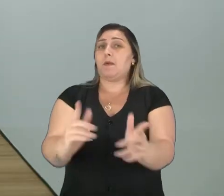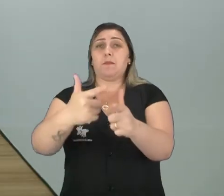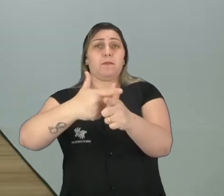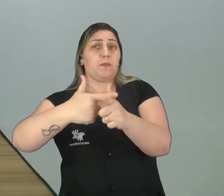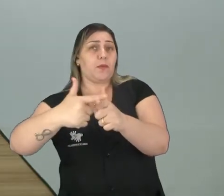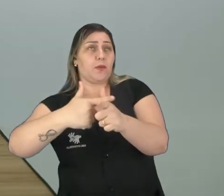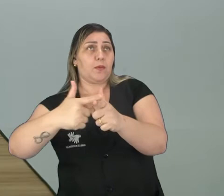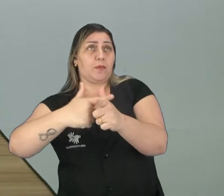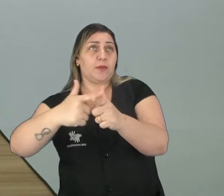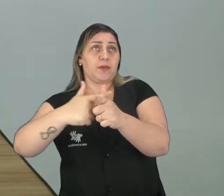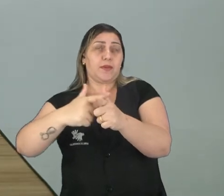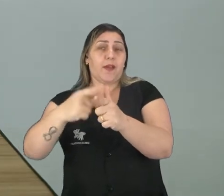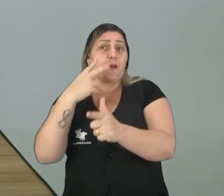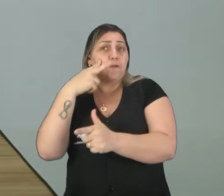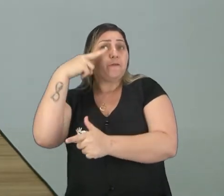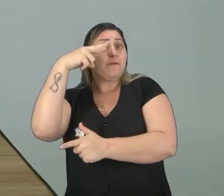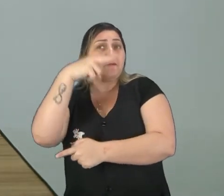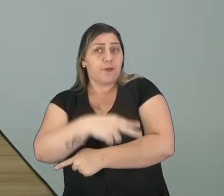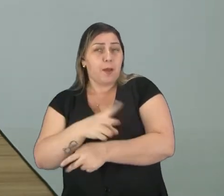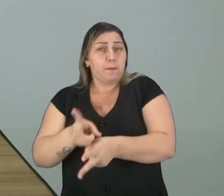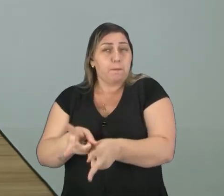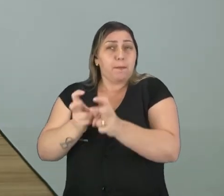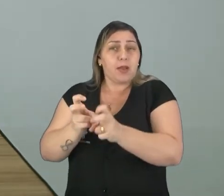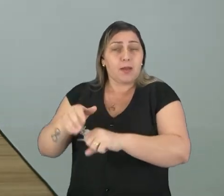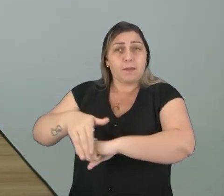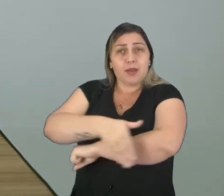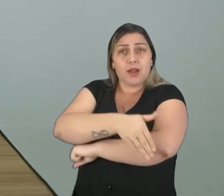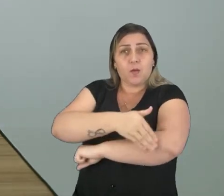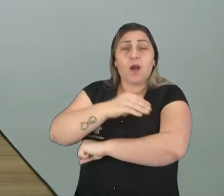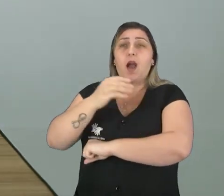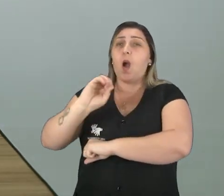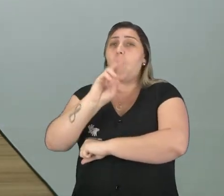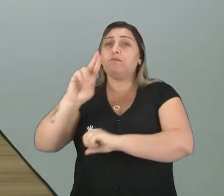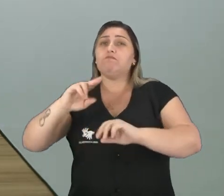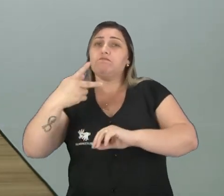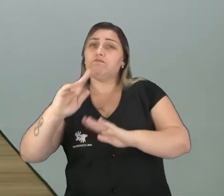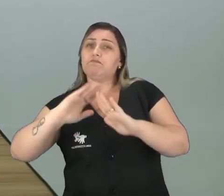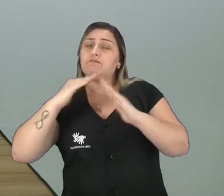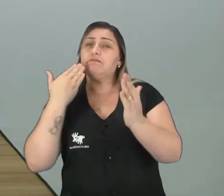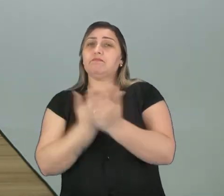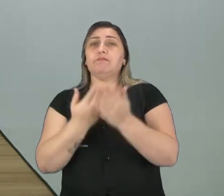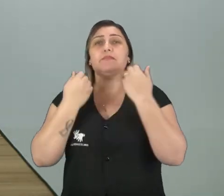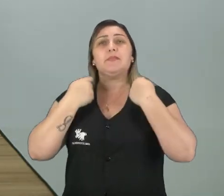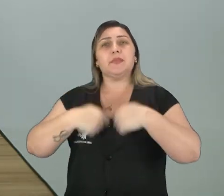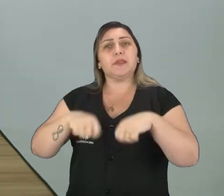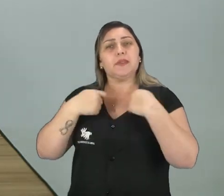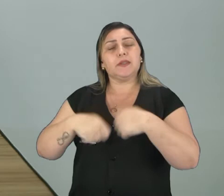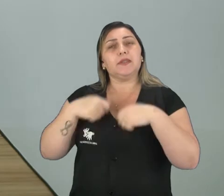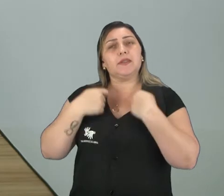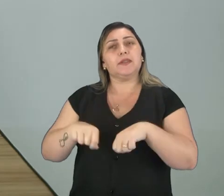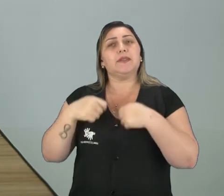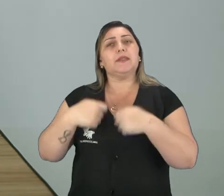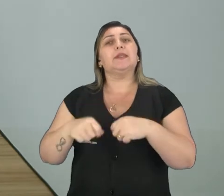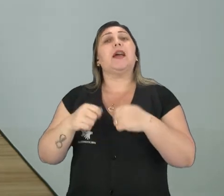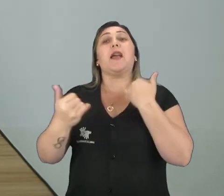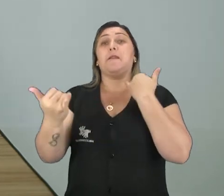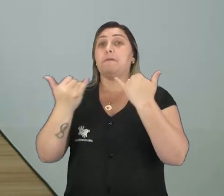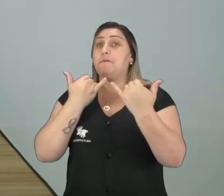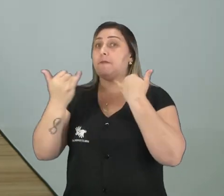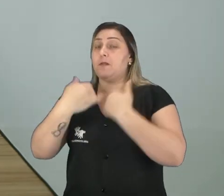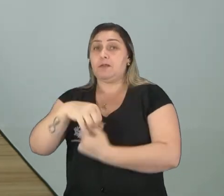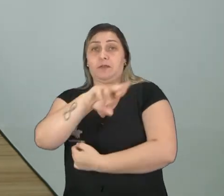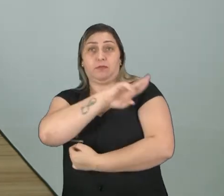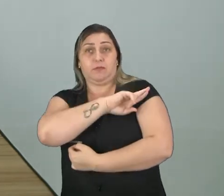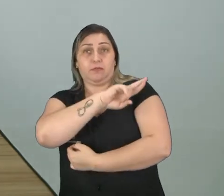problema. Então, ao ver esse vazamento na rua ou na sua escola, devemos buscar informar